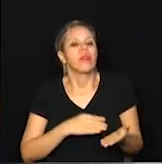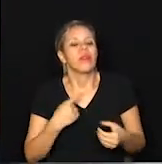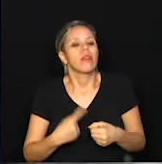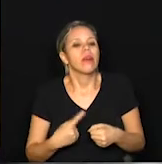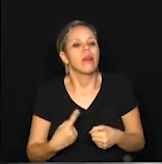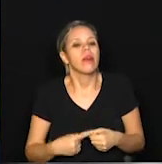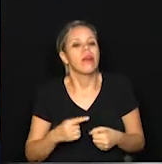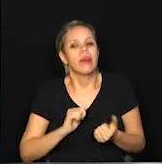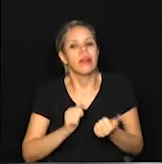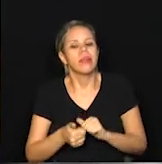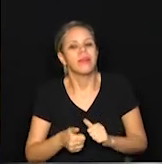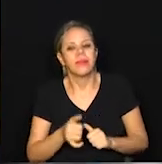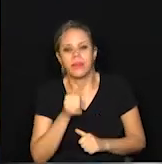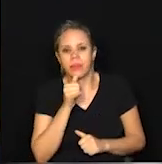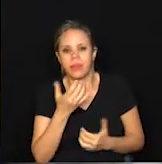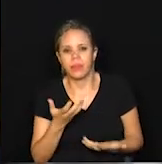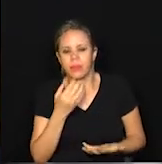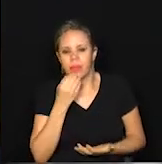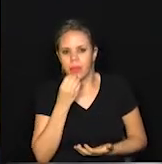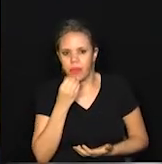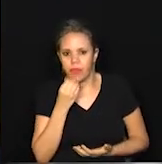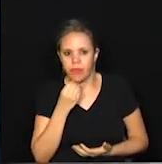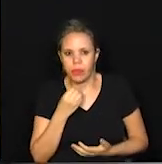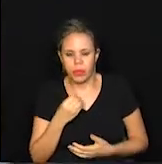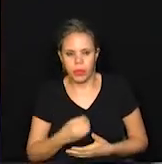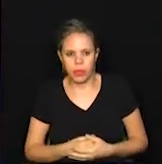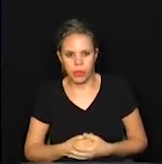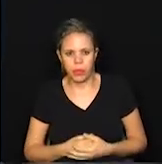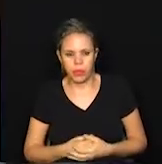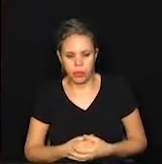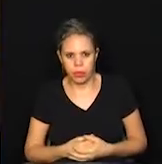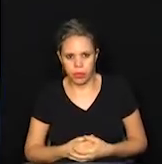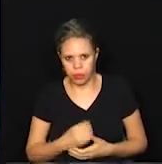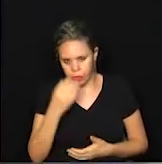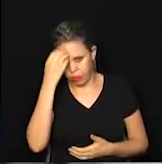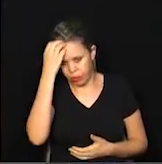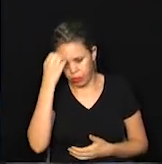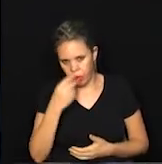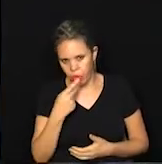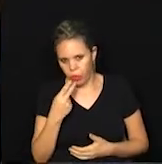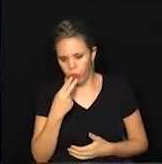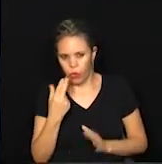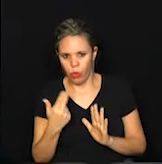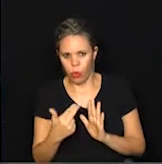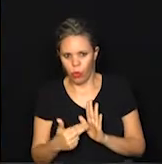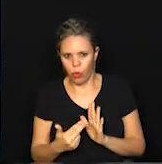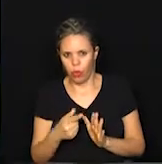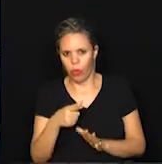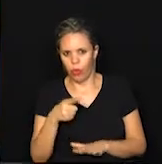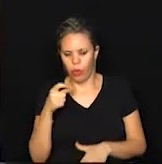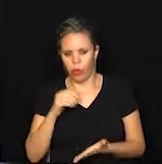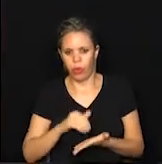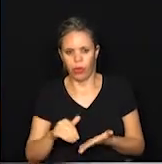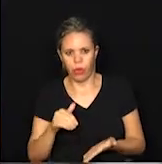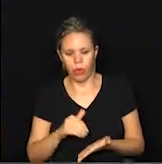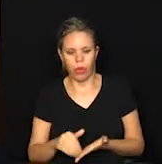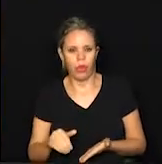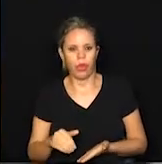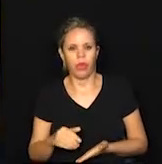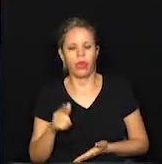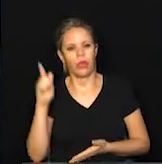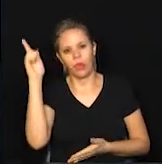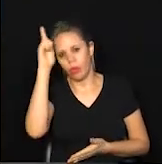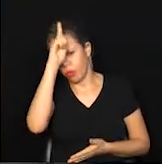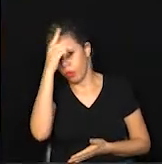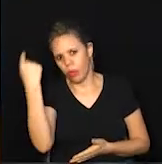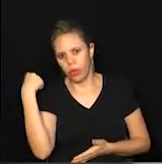Esporte. Era um fórum, eu vou falar nome de ex-secretários, do Lagos e até do Gustavo,